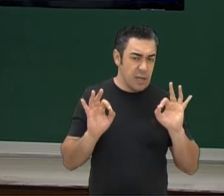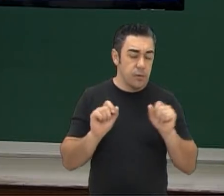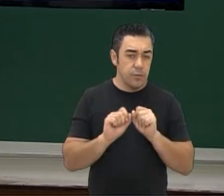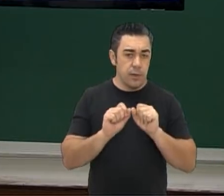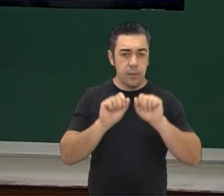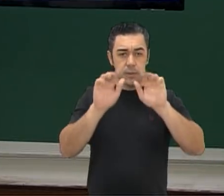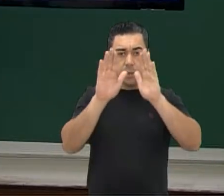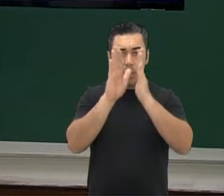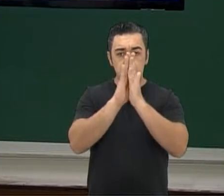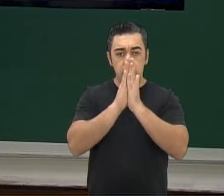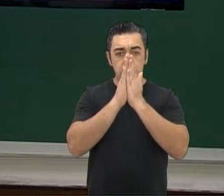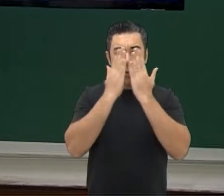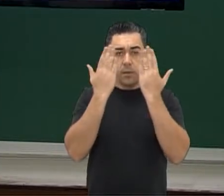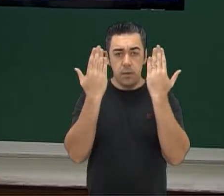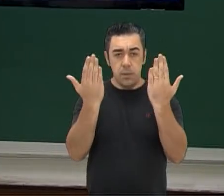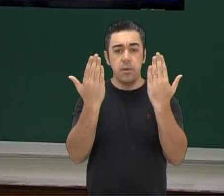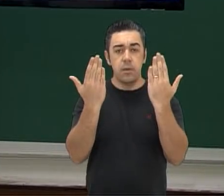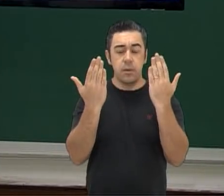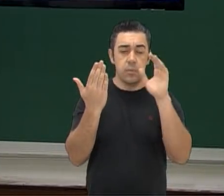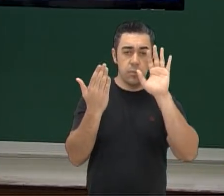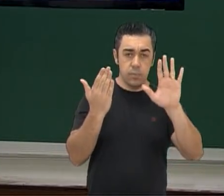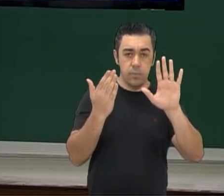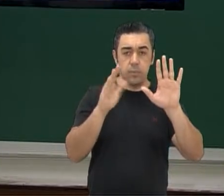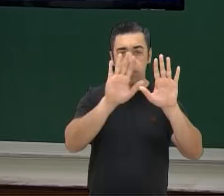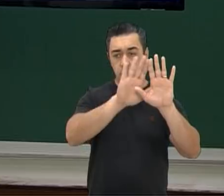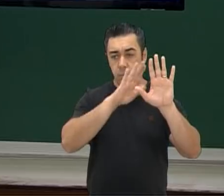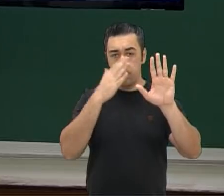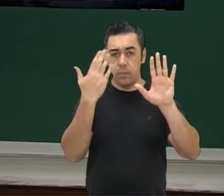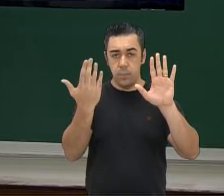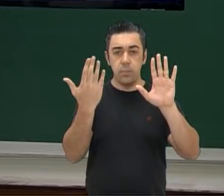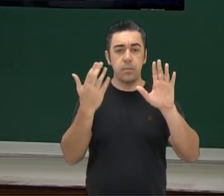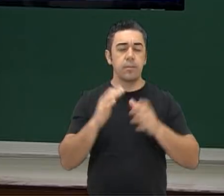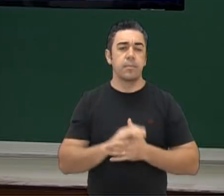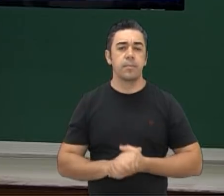de reflexão de um quadrante para o outro. Ok?